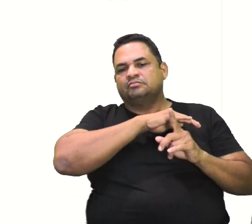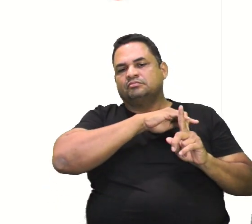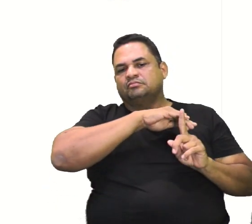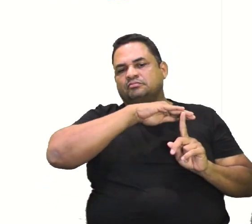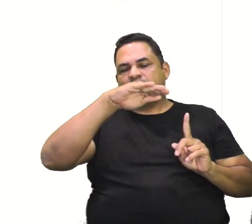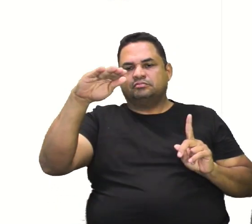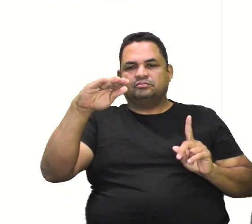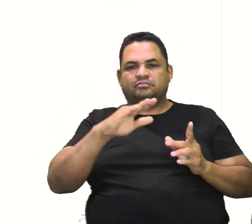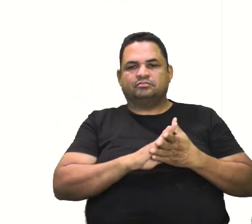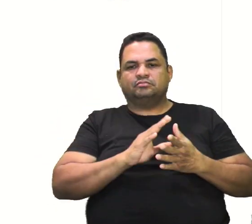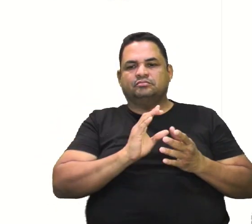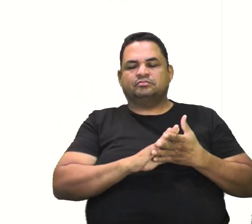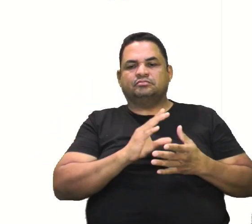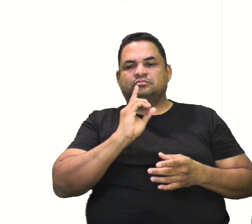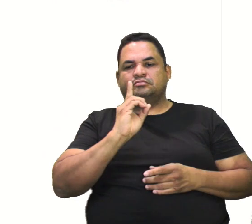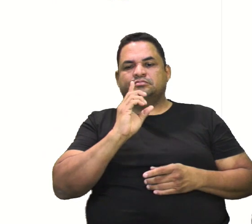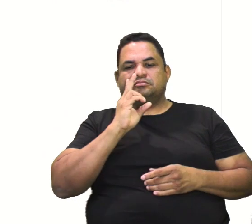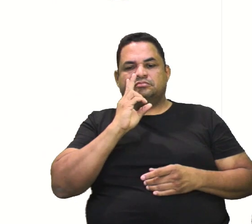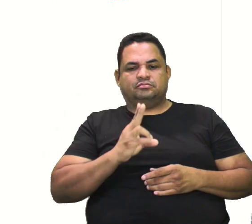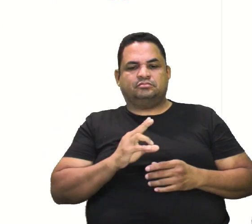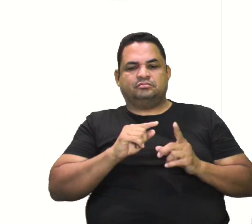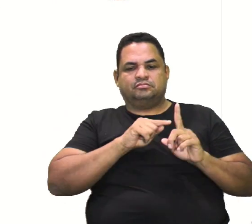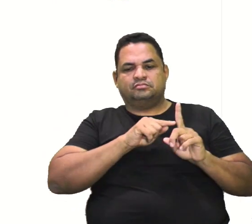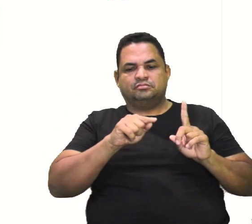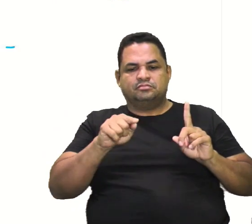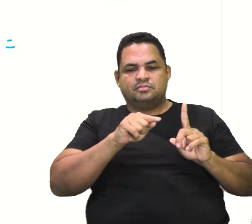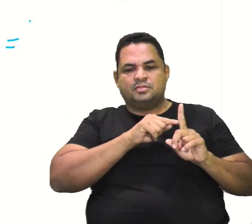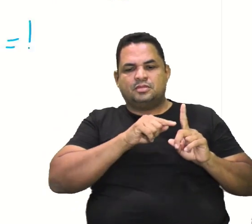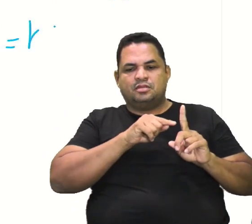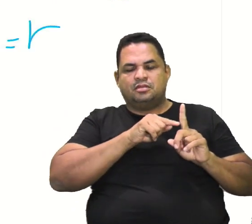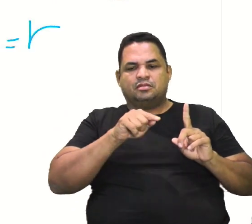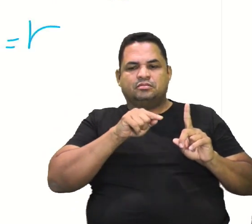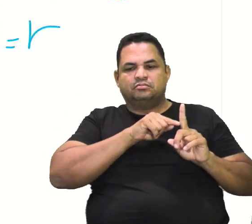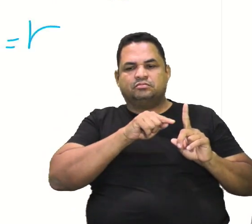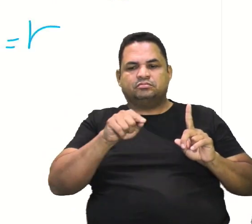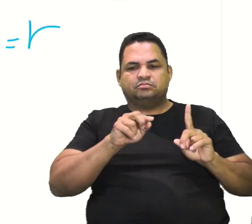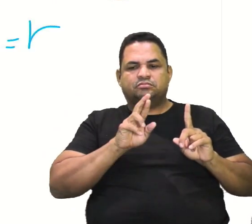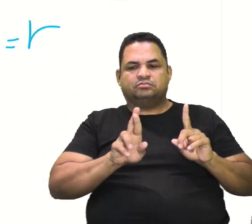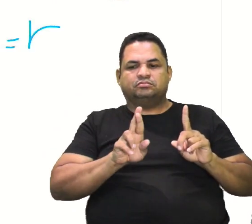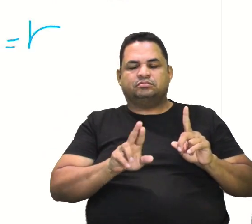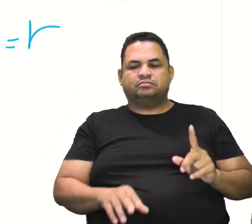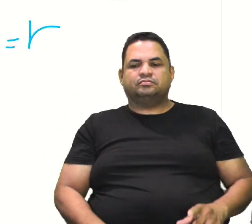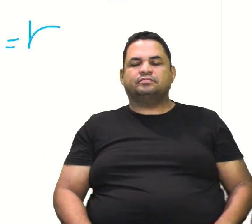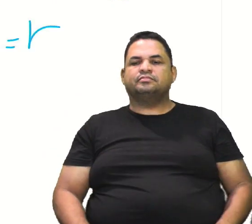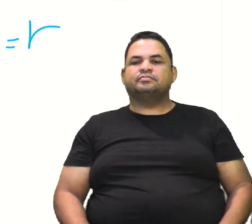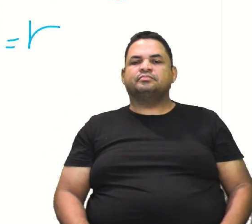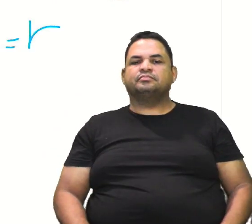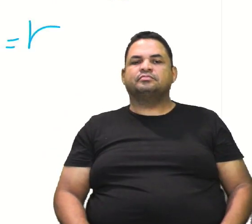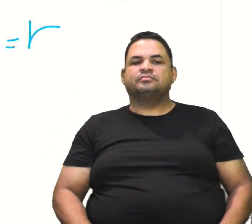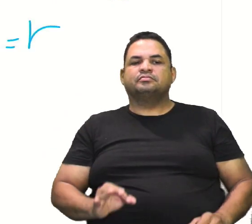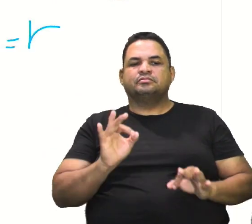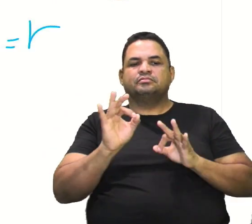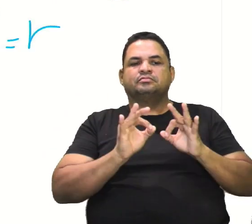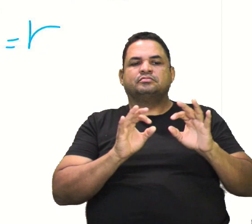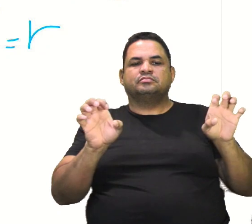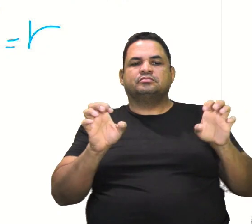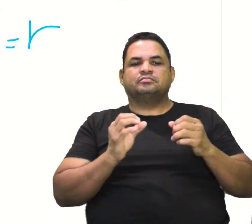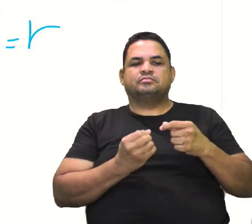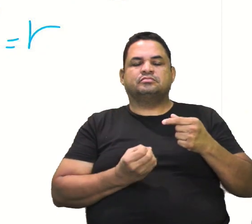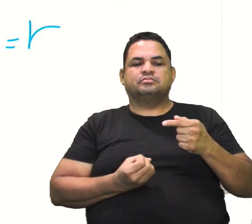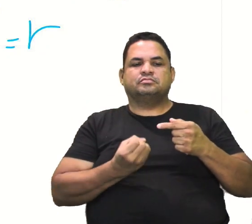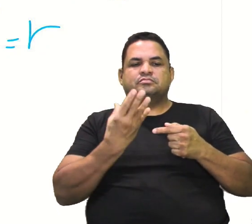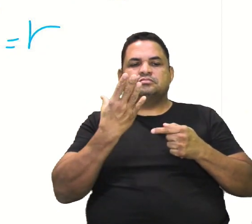distância é igual ao raio, tá? Então isso aqui é importante a gente colocar aqui, que a distância é igual ao raio. Vamos lá na nossa fórmula da